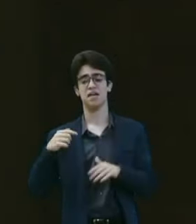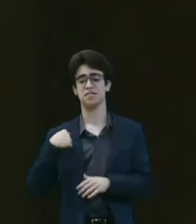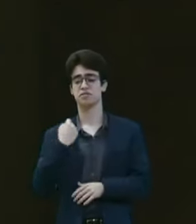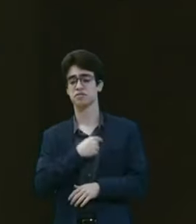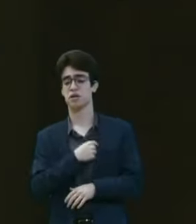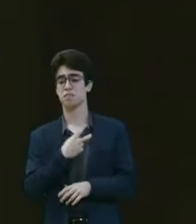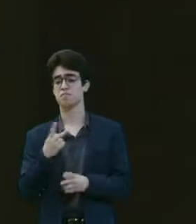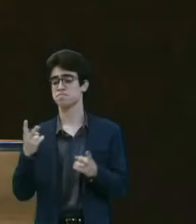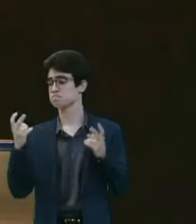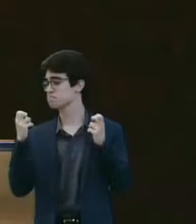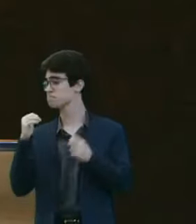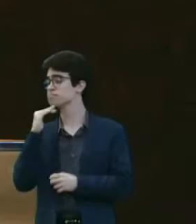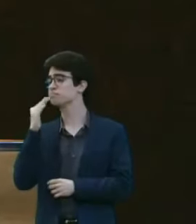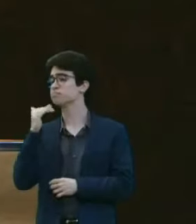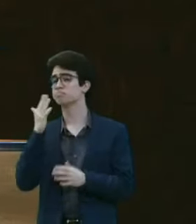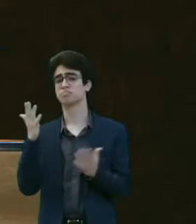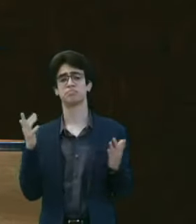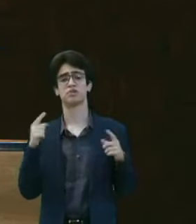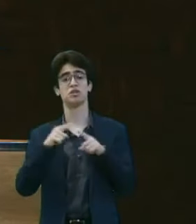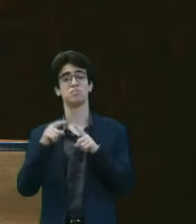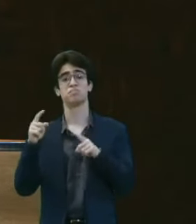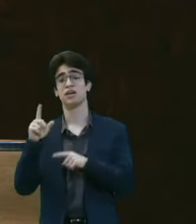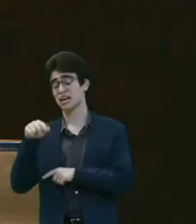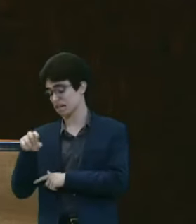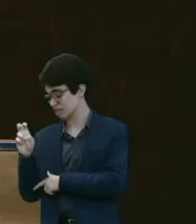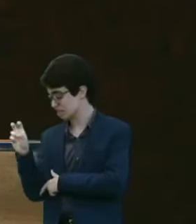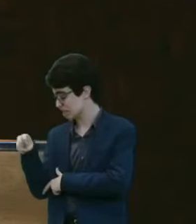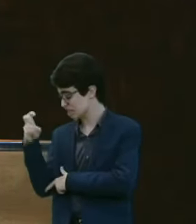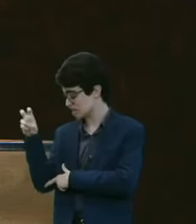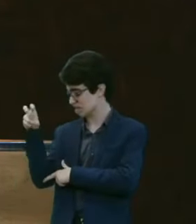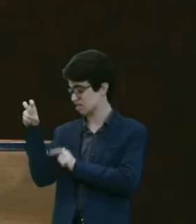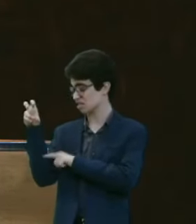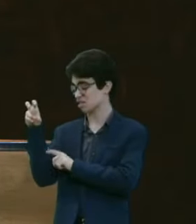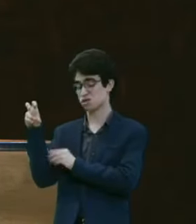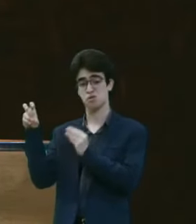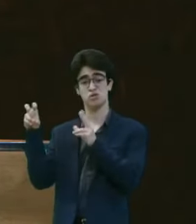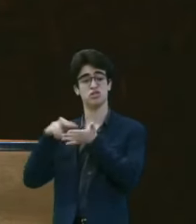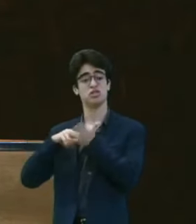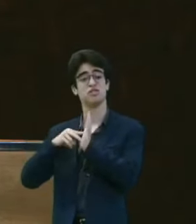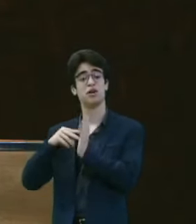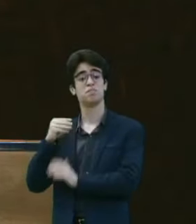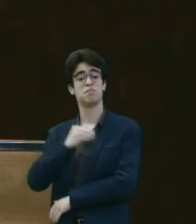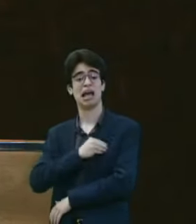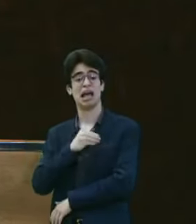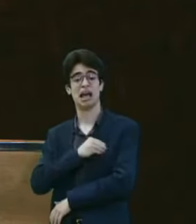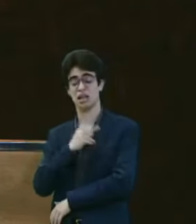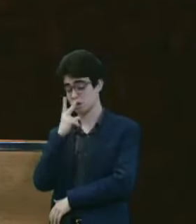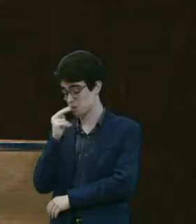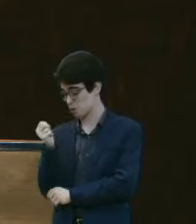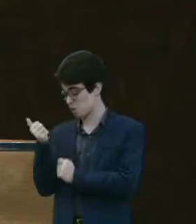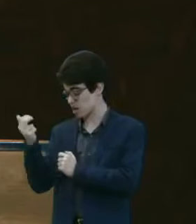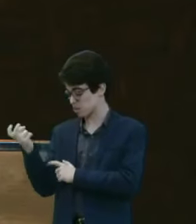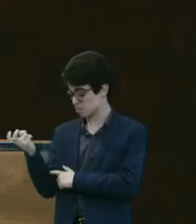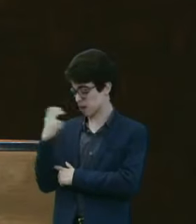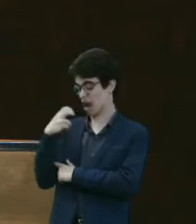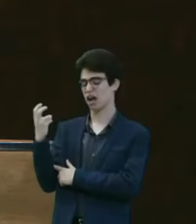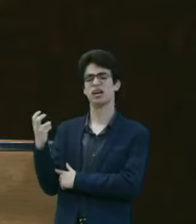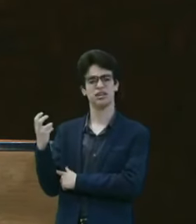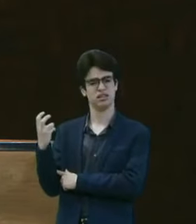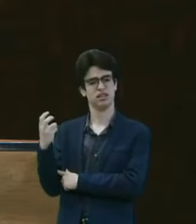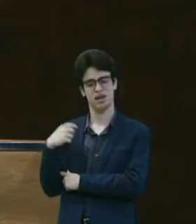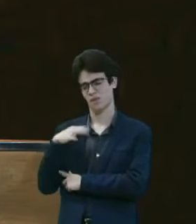percebe, mas a serpente está à porta. A gente acha que ela é